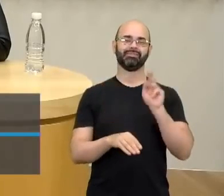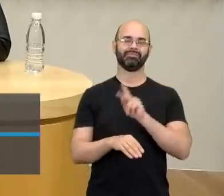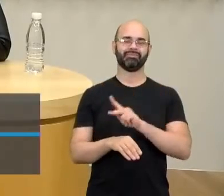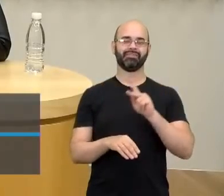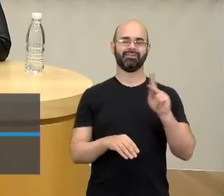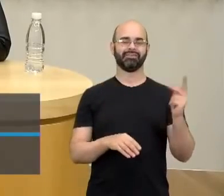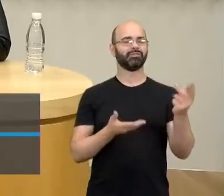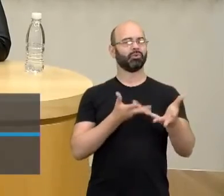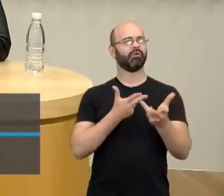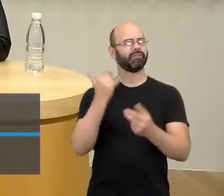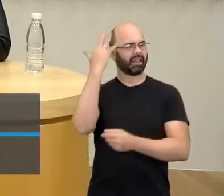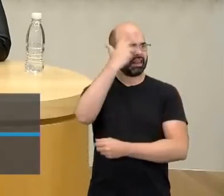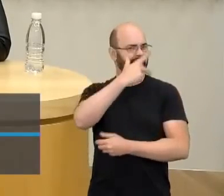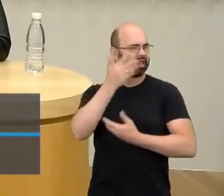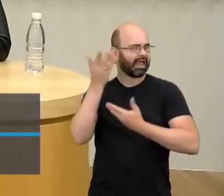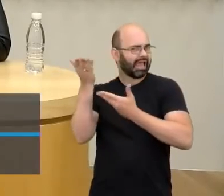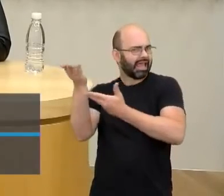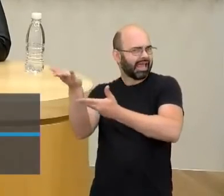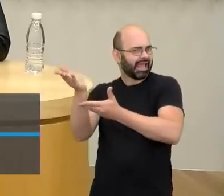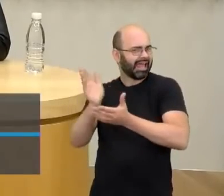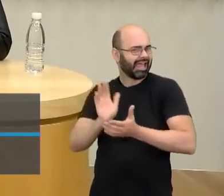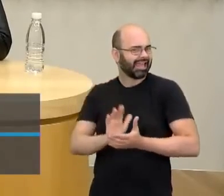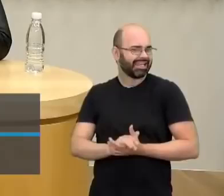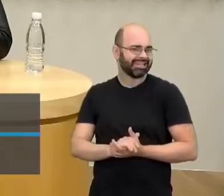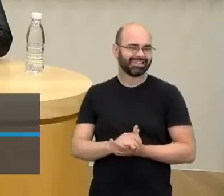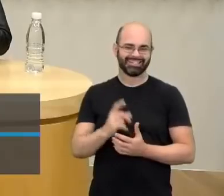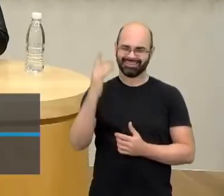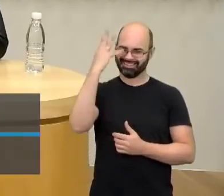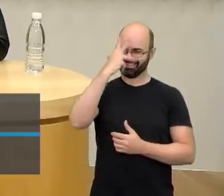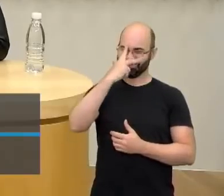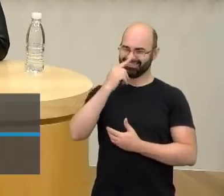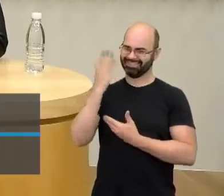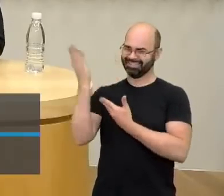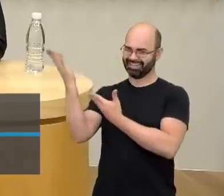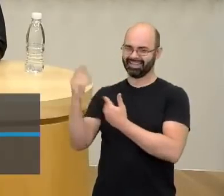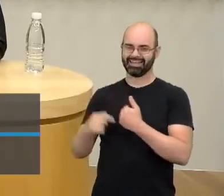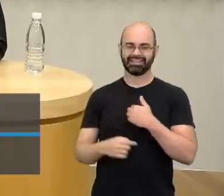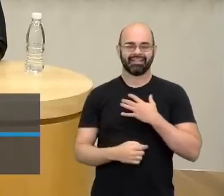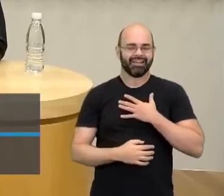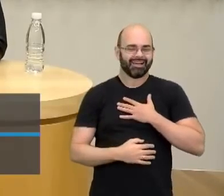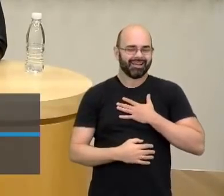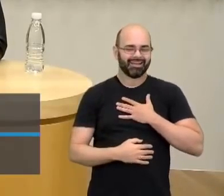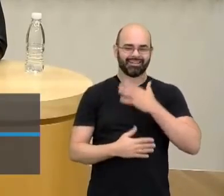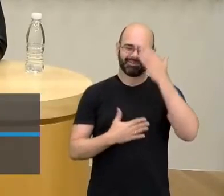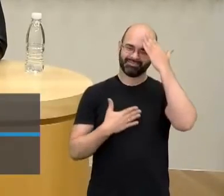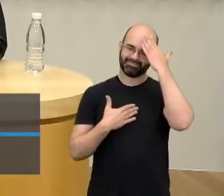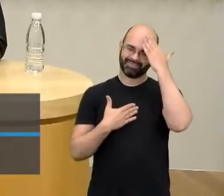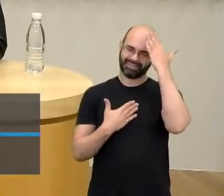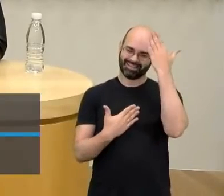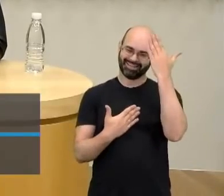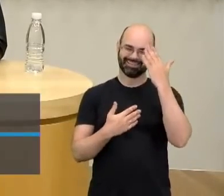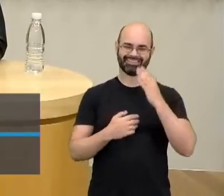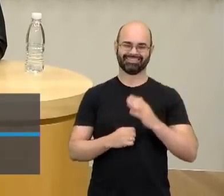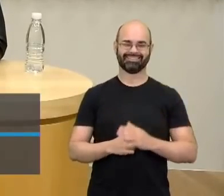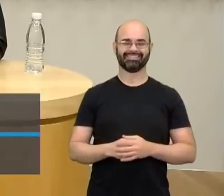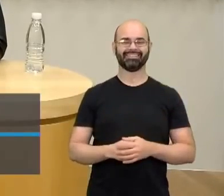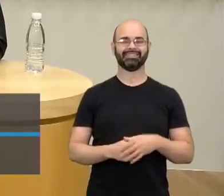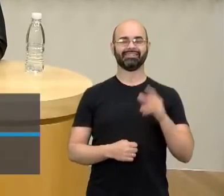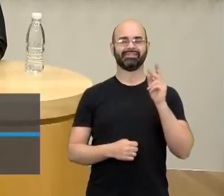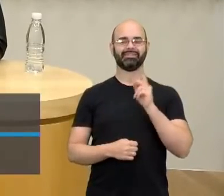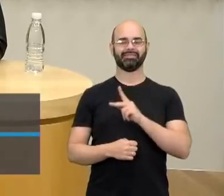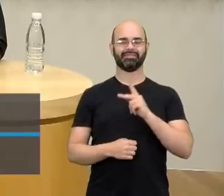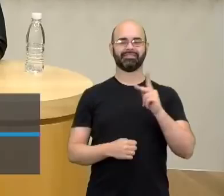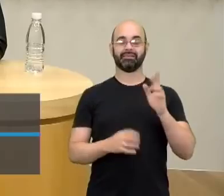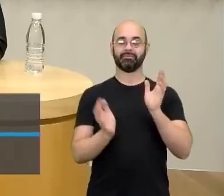convidada é linda. Olha, que legal, gente, realmente. muito obrigada, a parte me toca. Então, vamos lá, continuando. O pessoal da escola também da Itapecerica